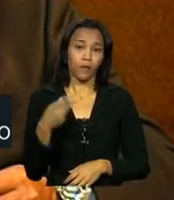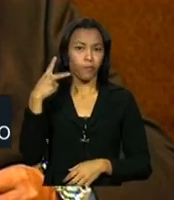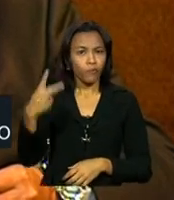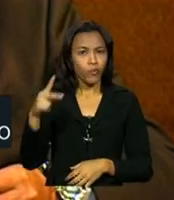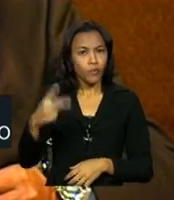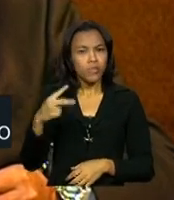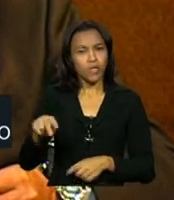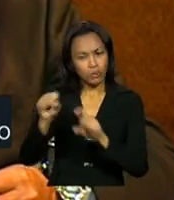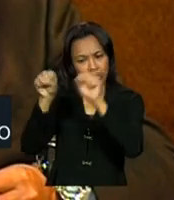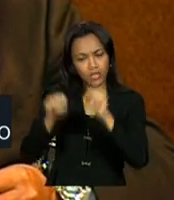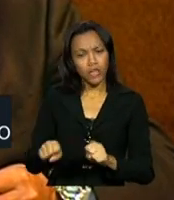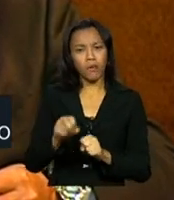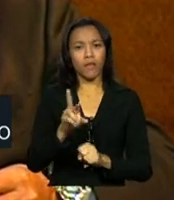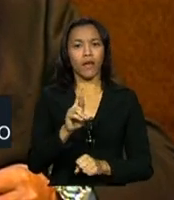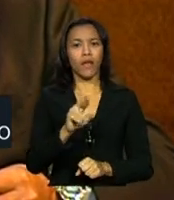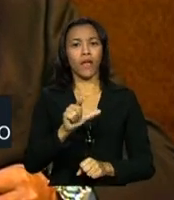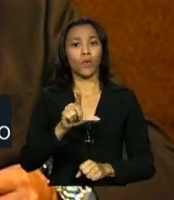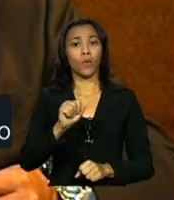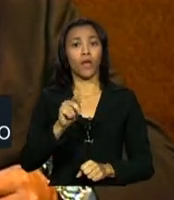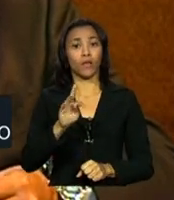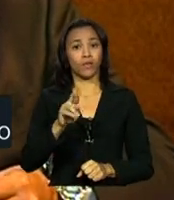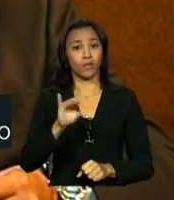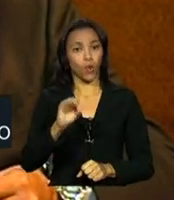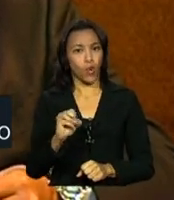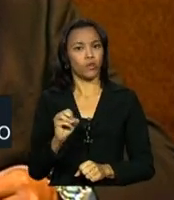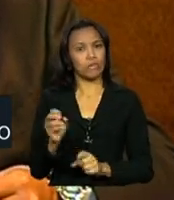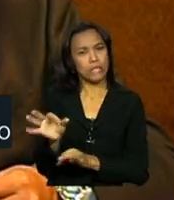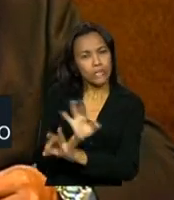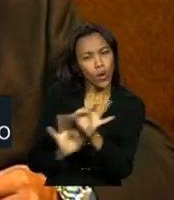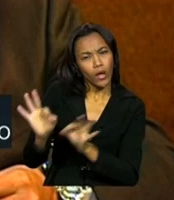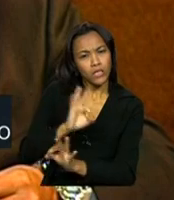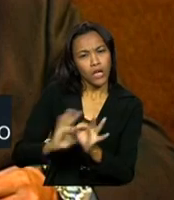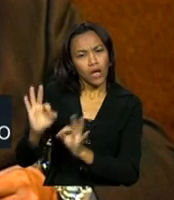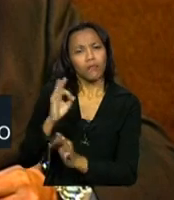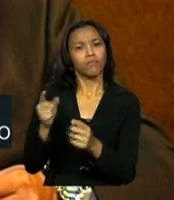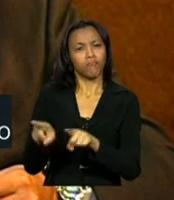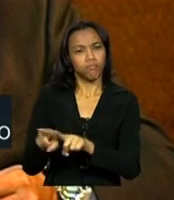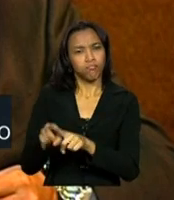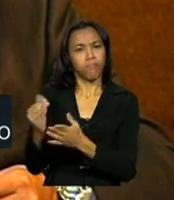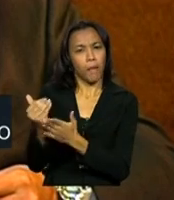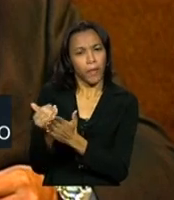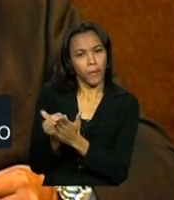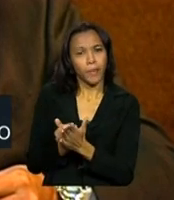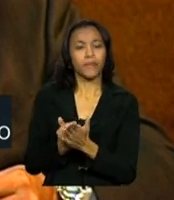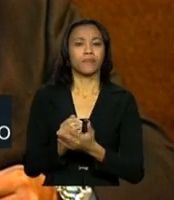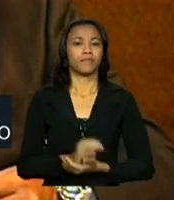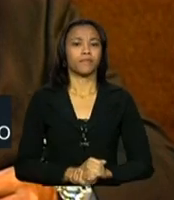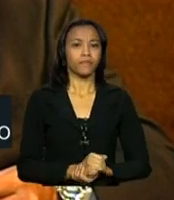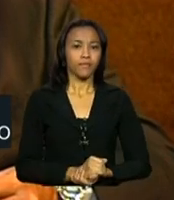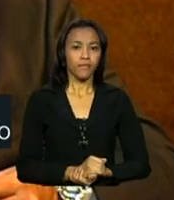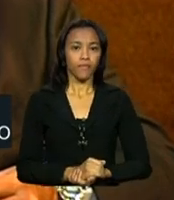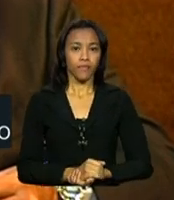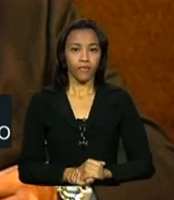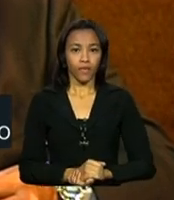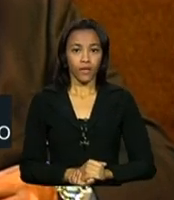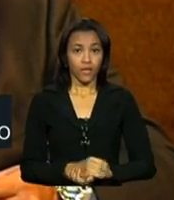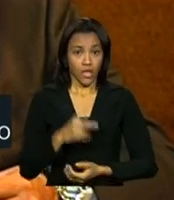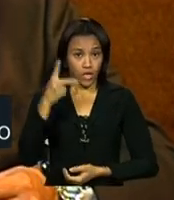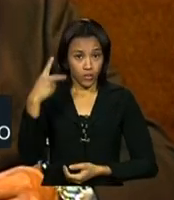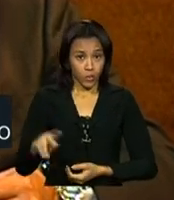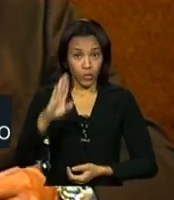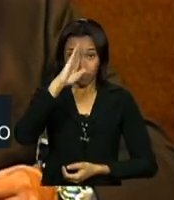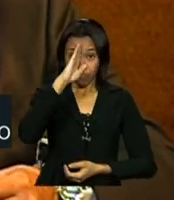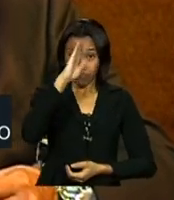regulatório redesenhado tendo na análise de impacto regulatório Air sua